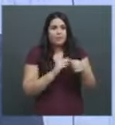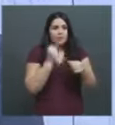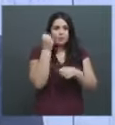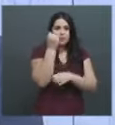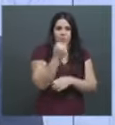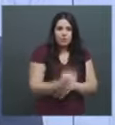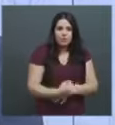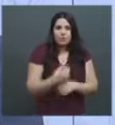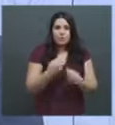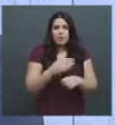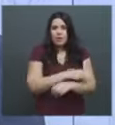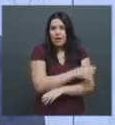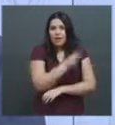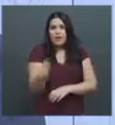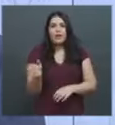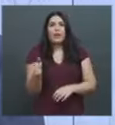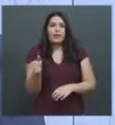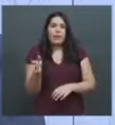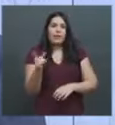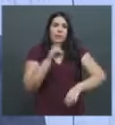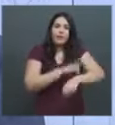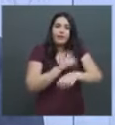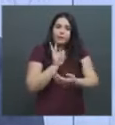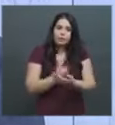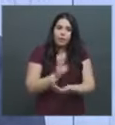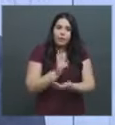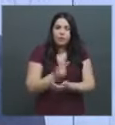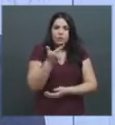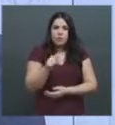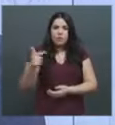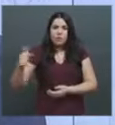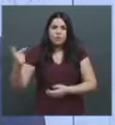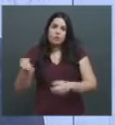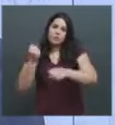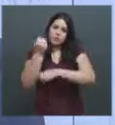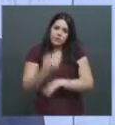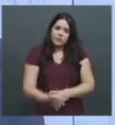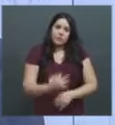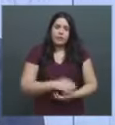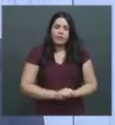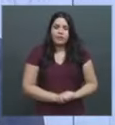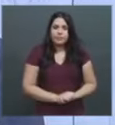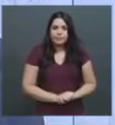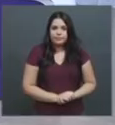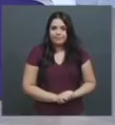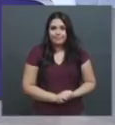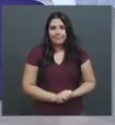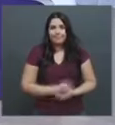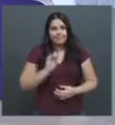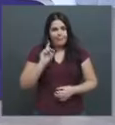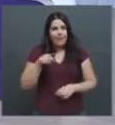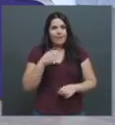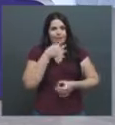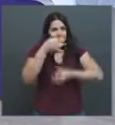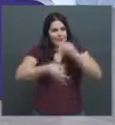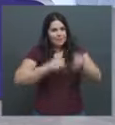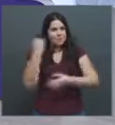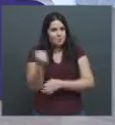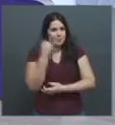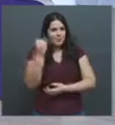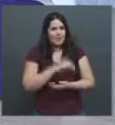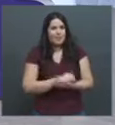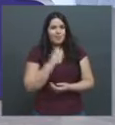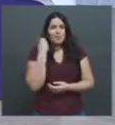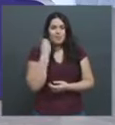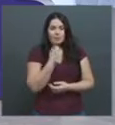vai brigar com ele, porque a próstata dele faz com que ele retenha o líquido e tenha que urinar demais à noite. Então fica essa dica bem importante, né? Para ter uma boa